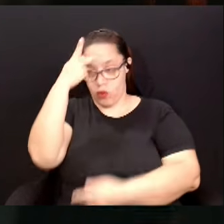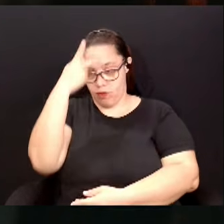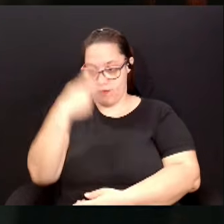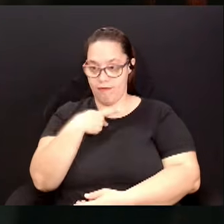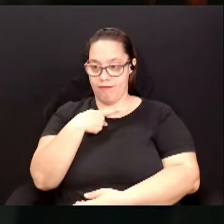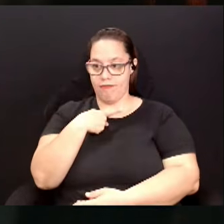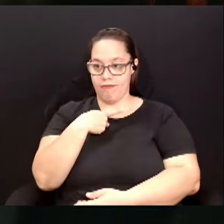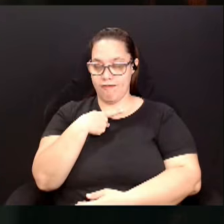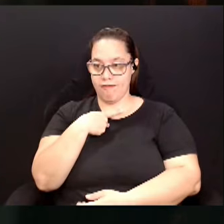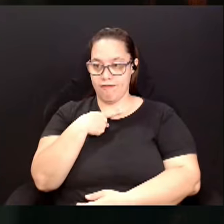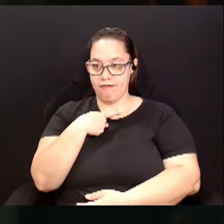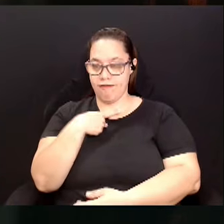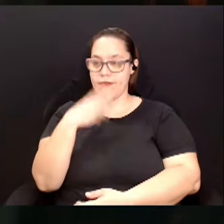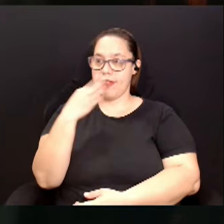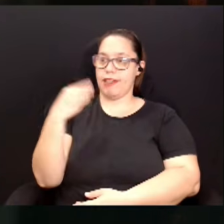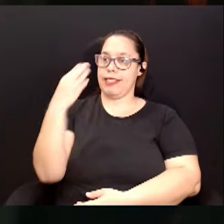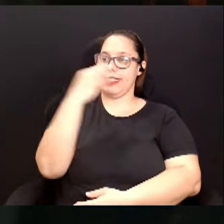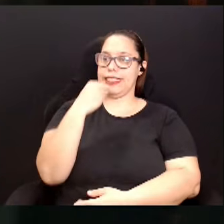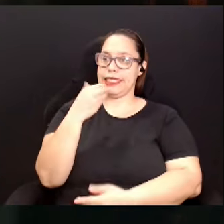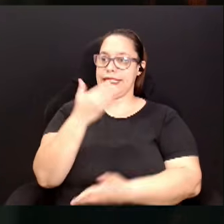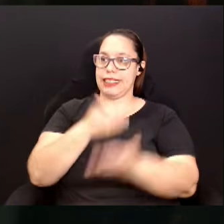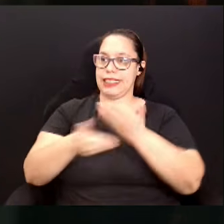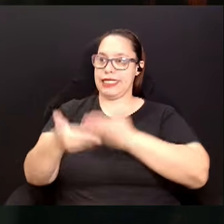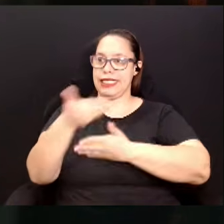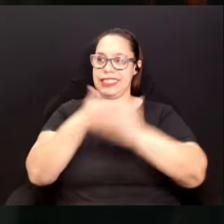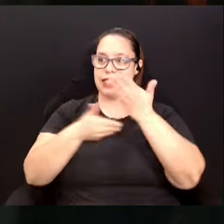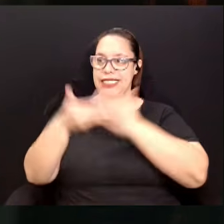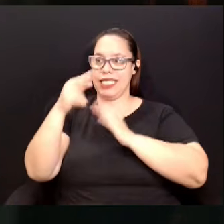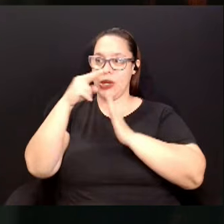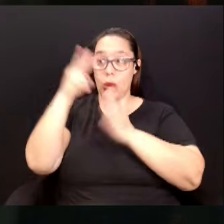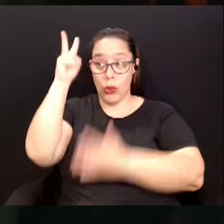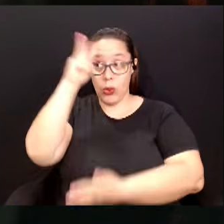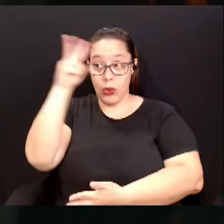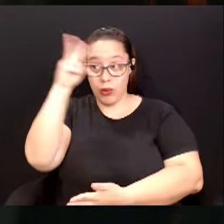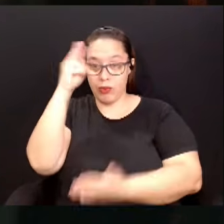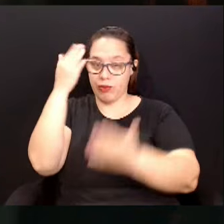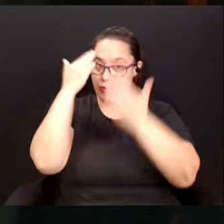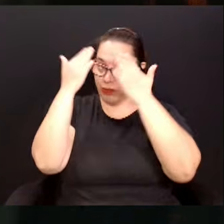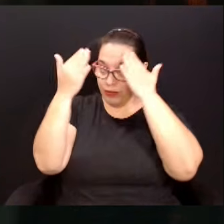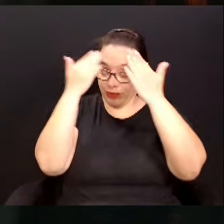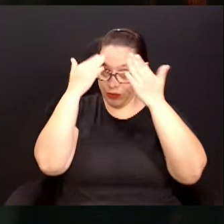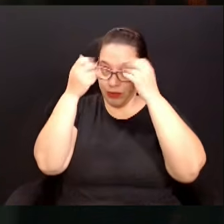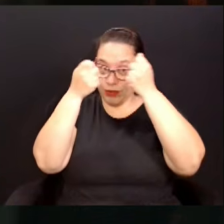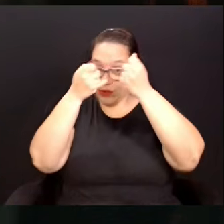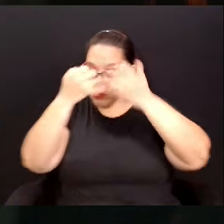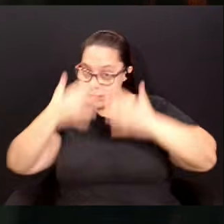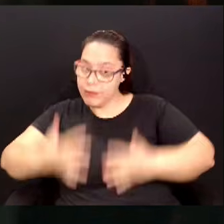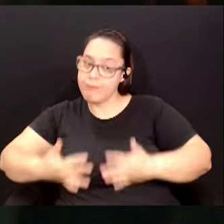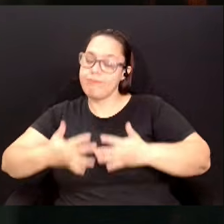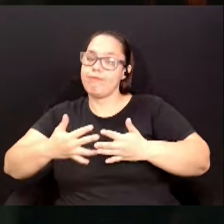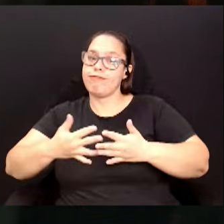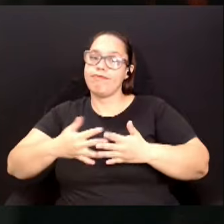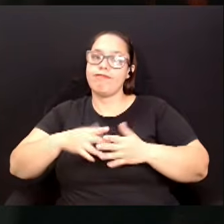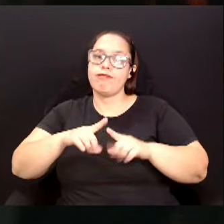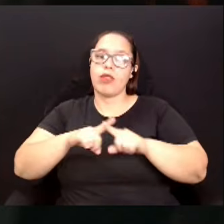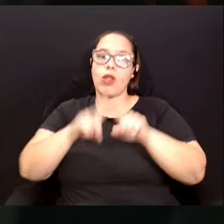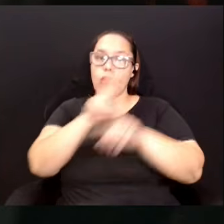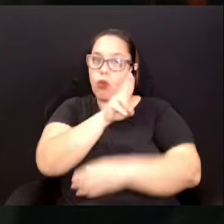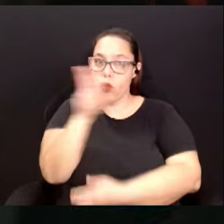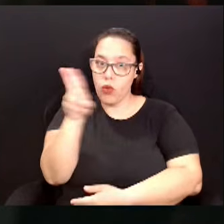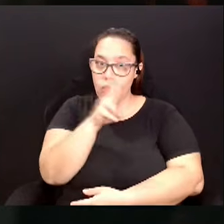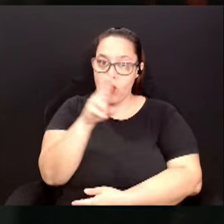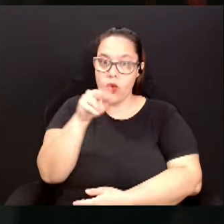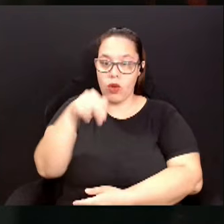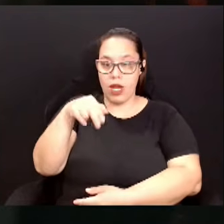aquela troca que vira um monólogo? Então, a psicologia explica isso e tem um nome, né? É o narcisismo